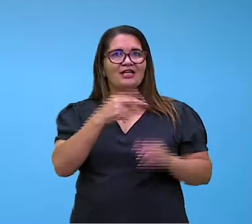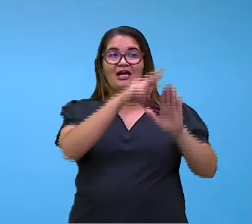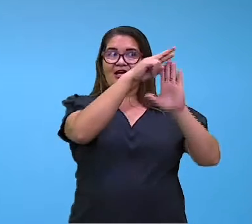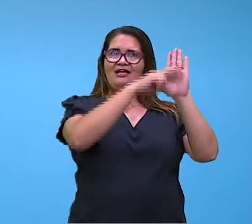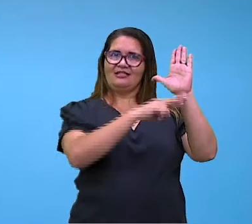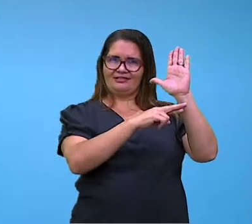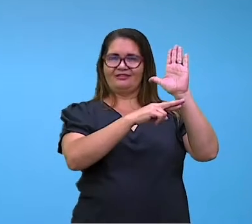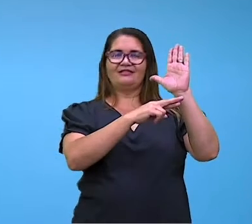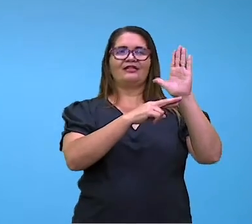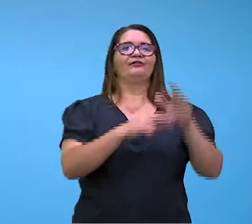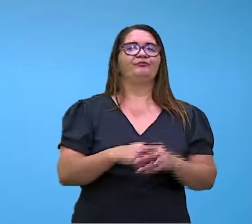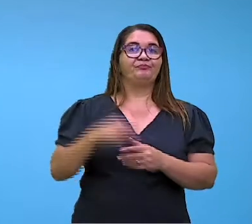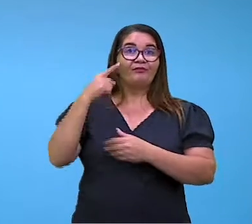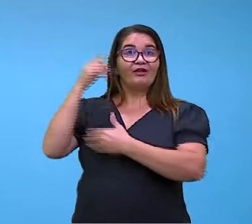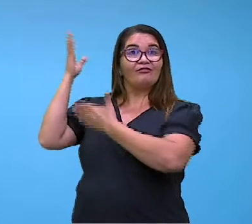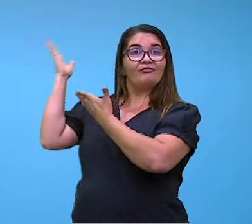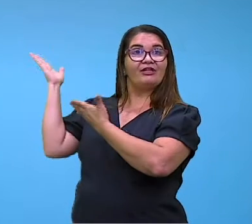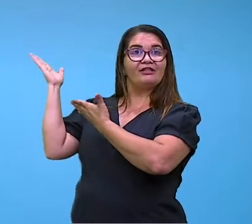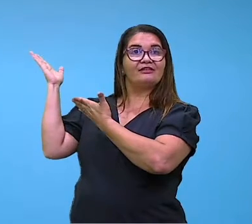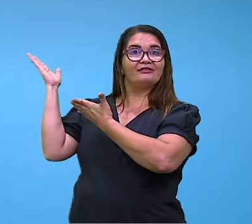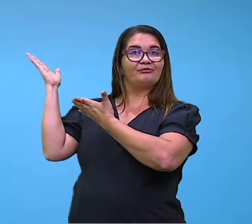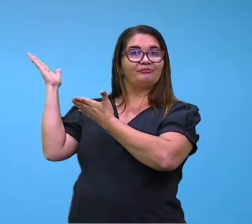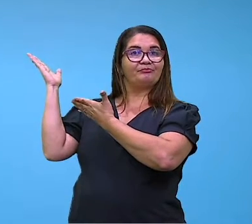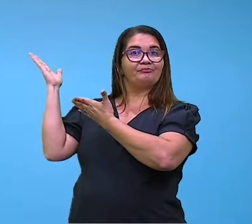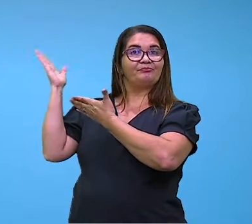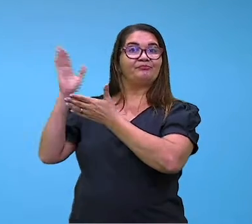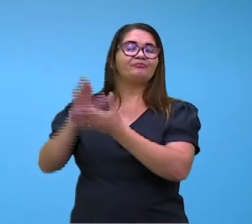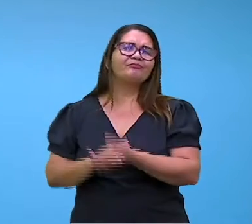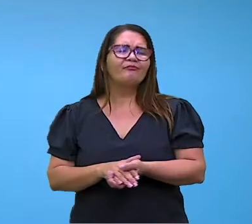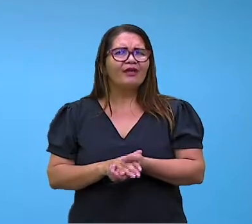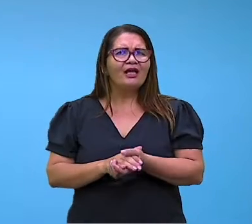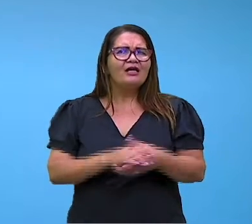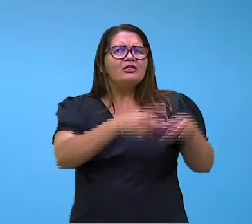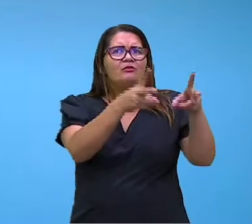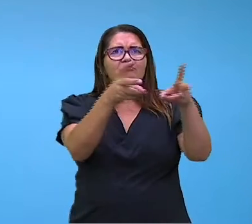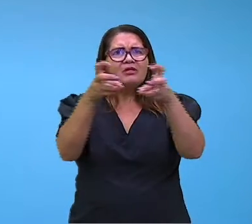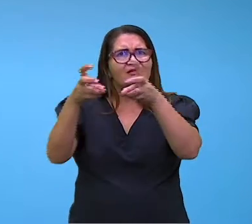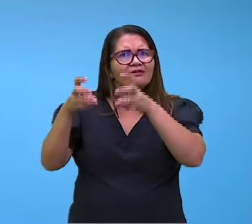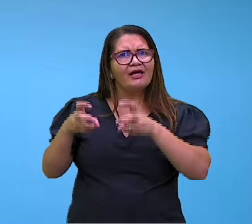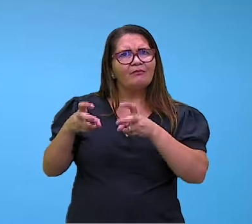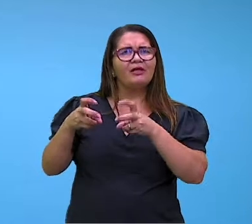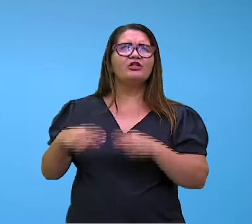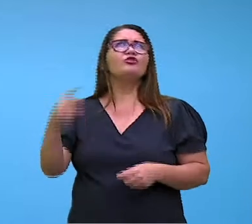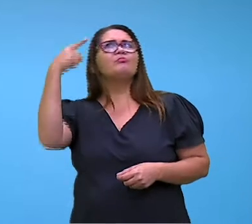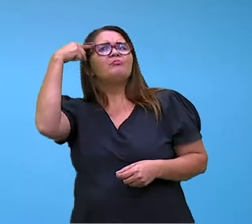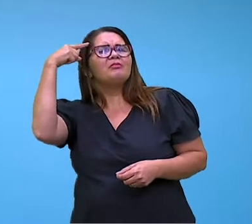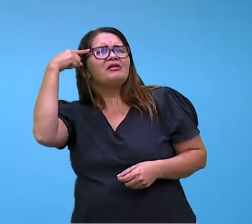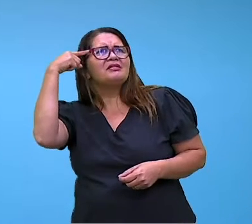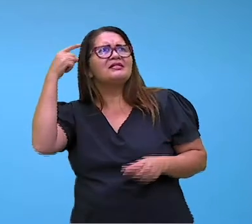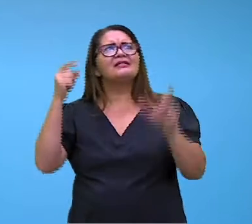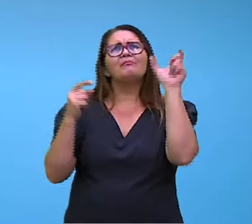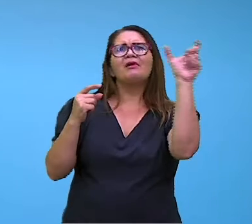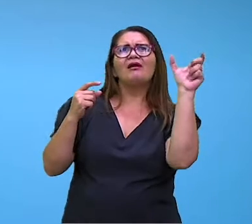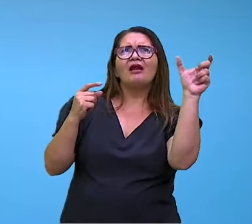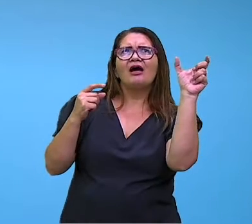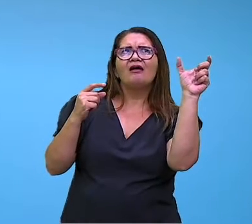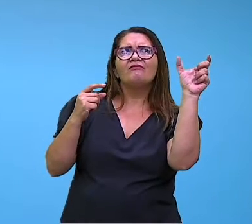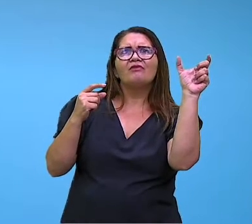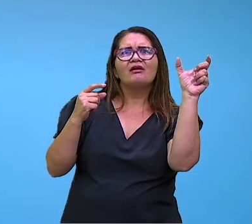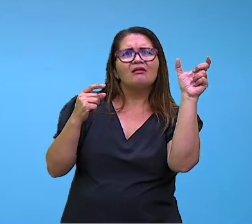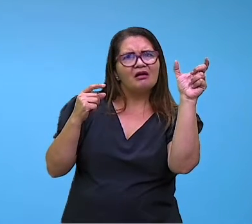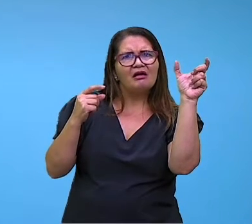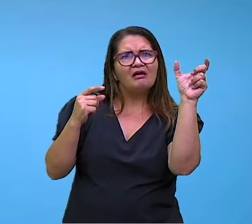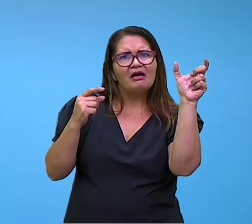lá. Actually. Se a gente olhasse para essa palavra, a gente pensaria assim, actually seria